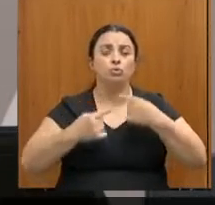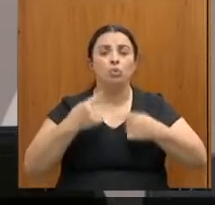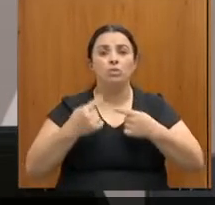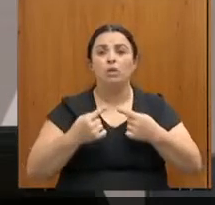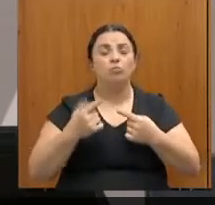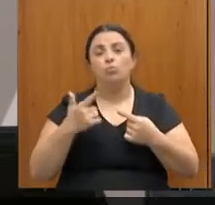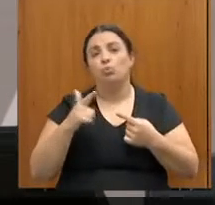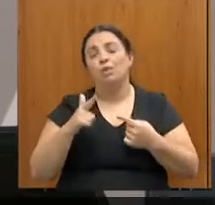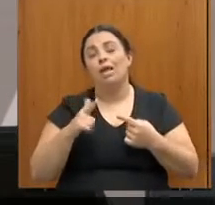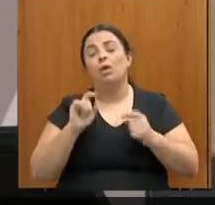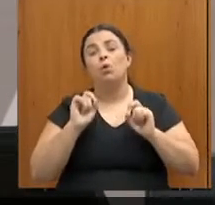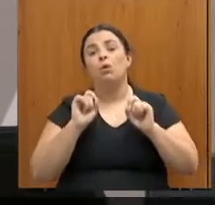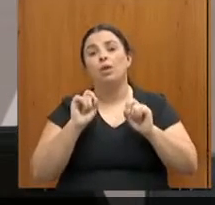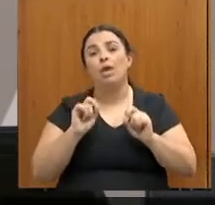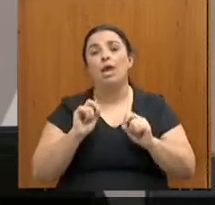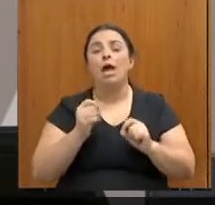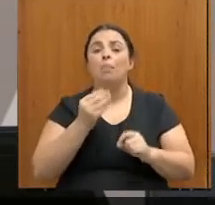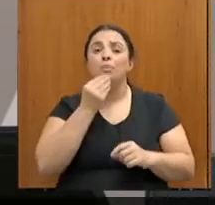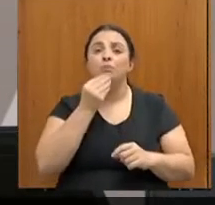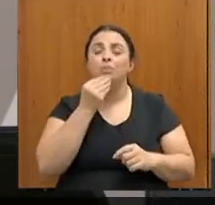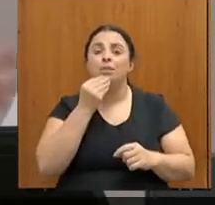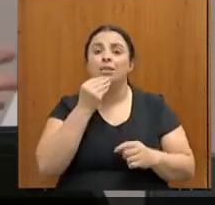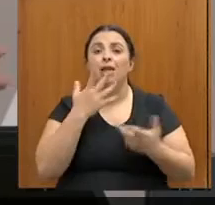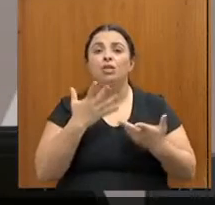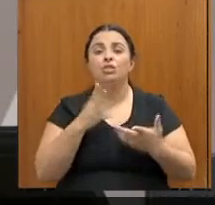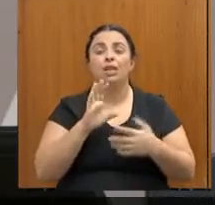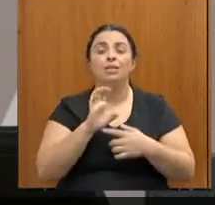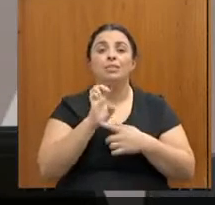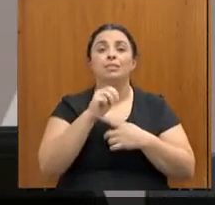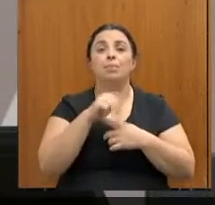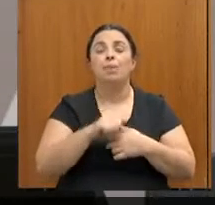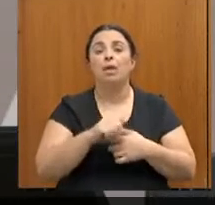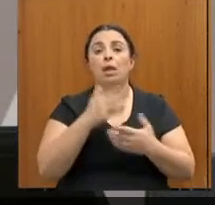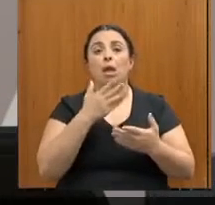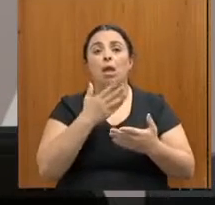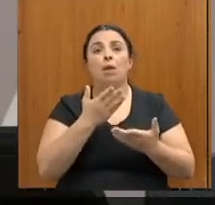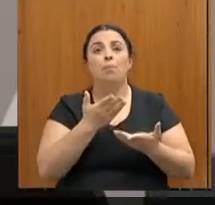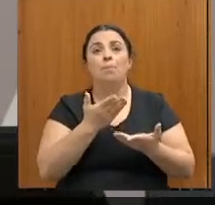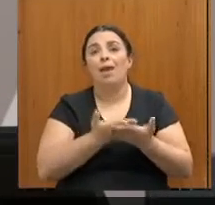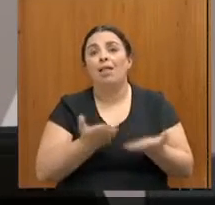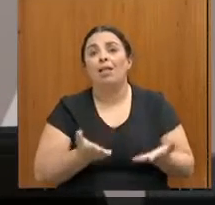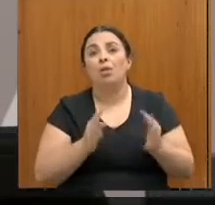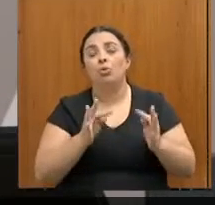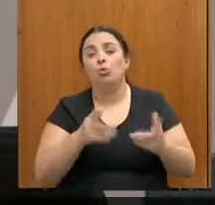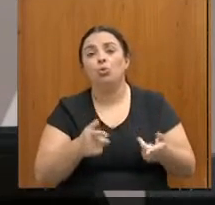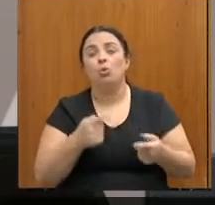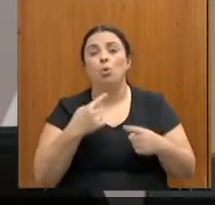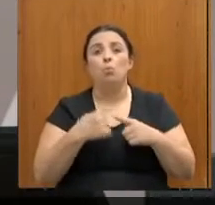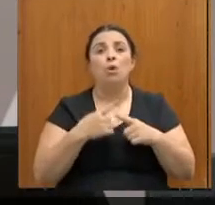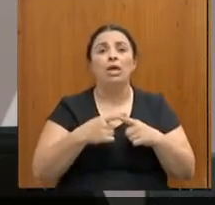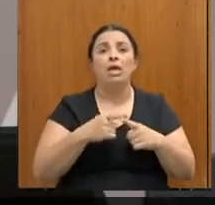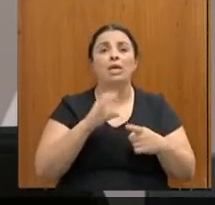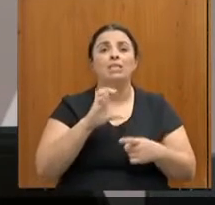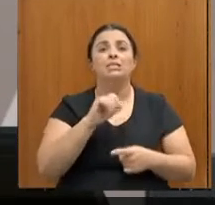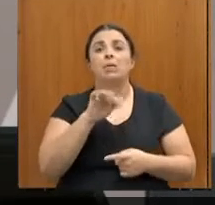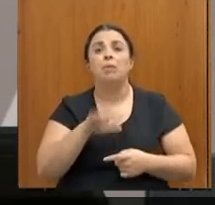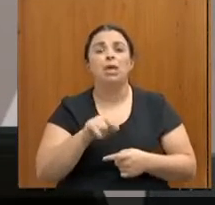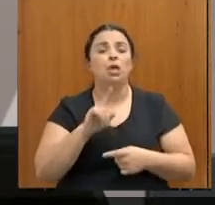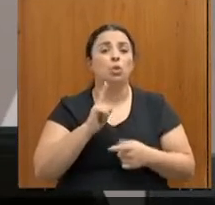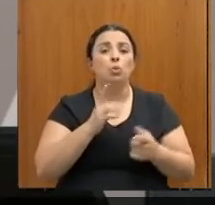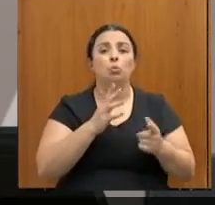possibilidade da perda quase completa da Cemig porque ela tem gerar ela vai vender o quê